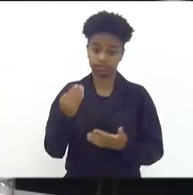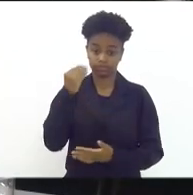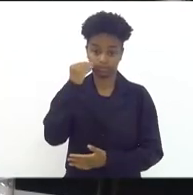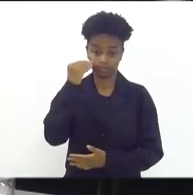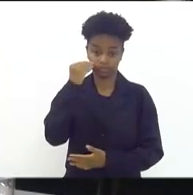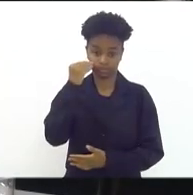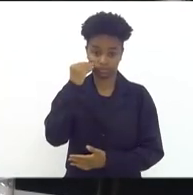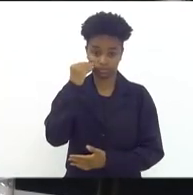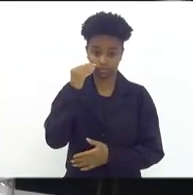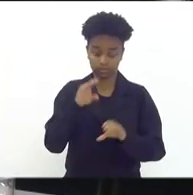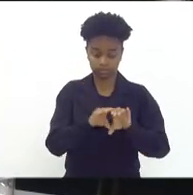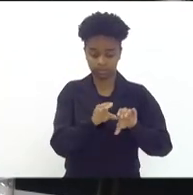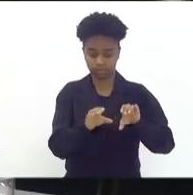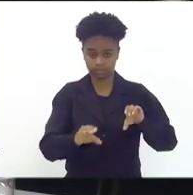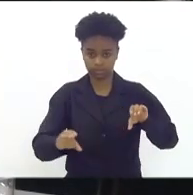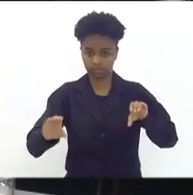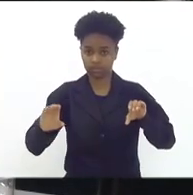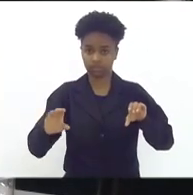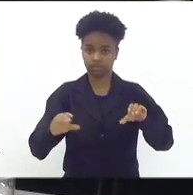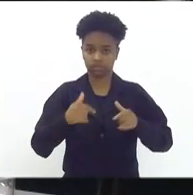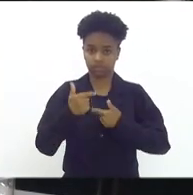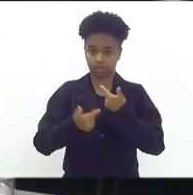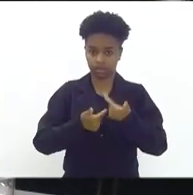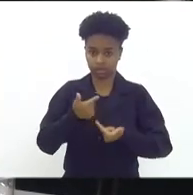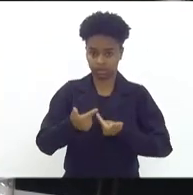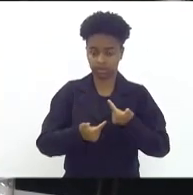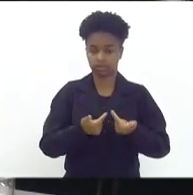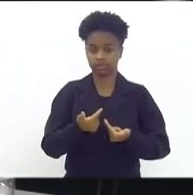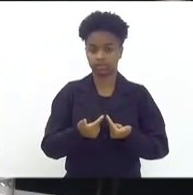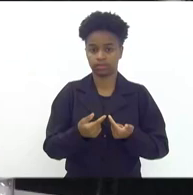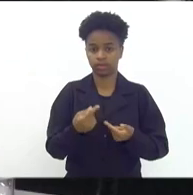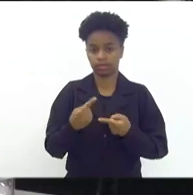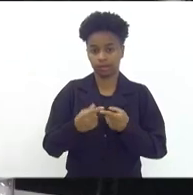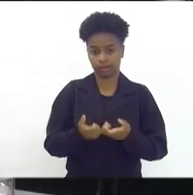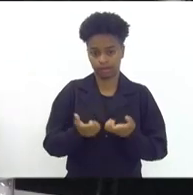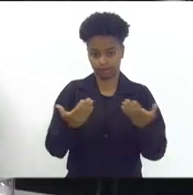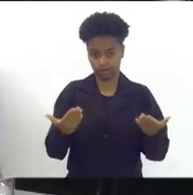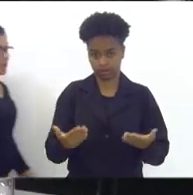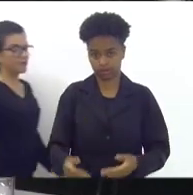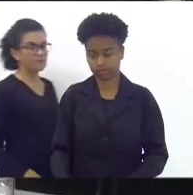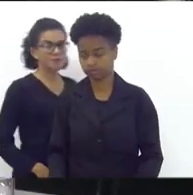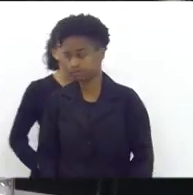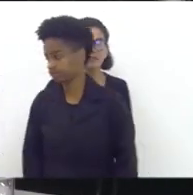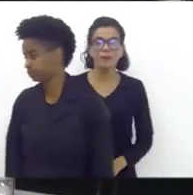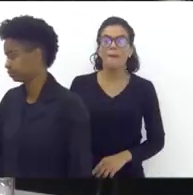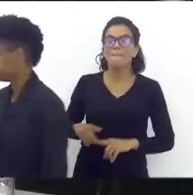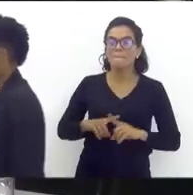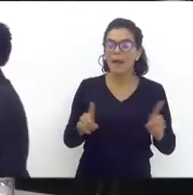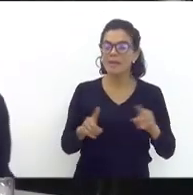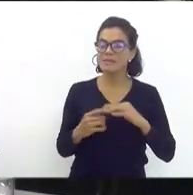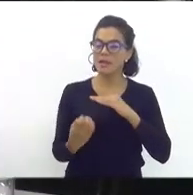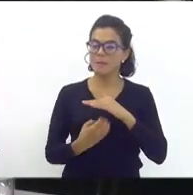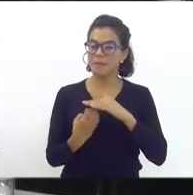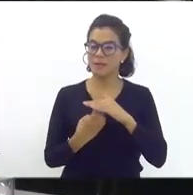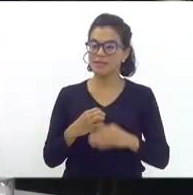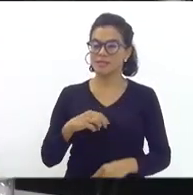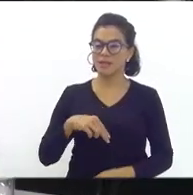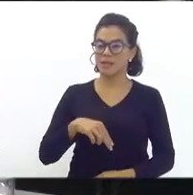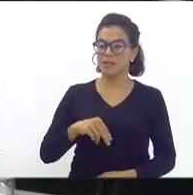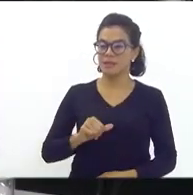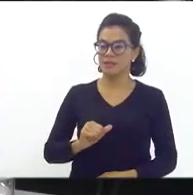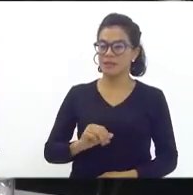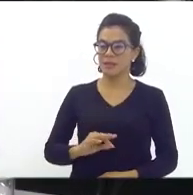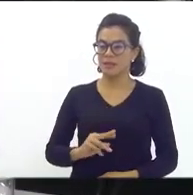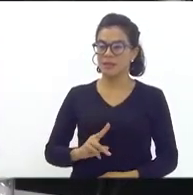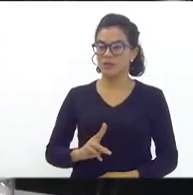expandir né os serviços que eles fornecem que é o GNC mas a Nature não deixa abastecer